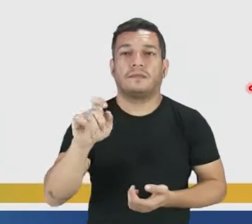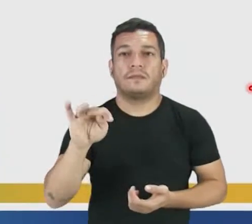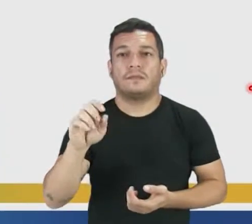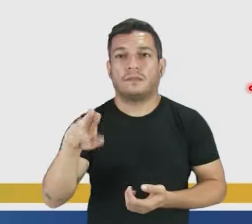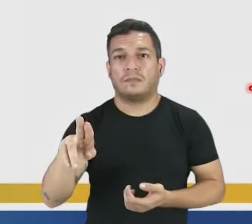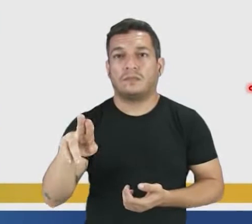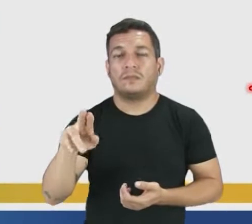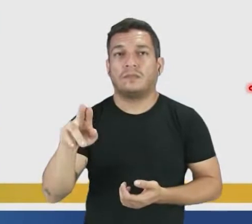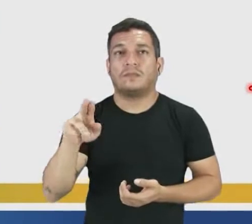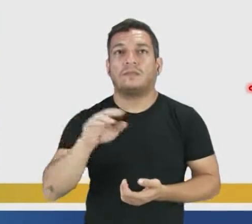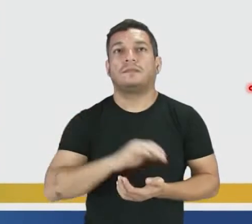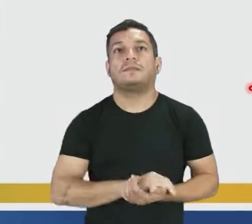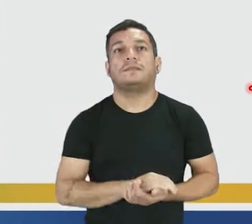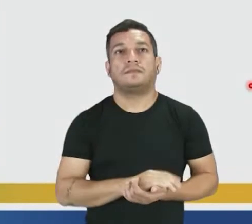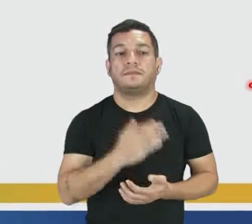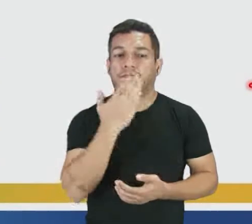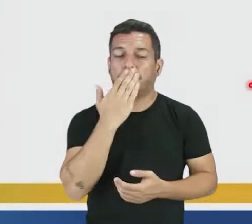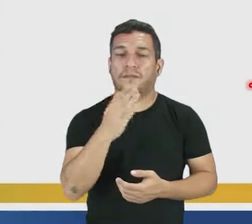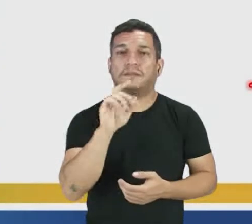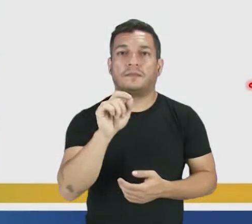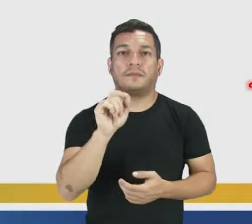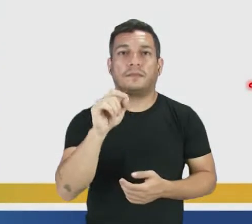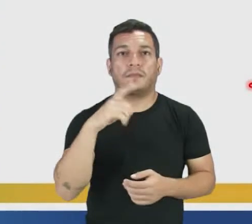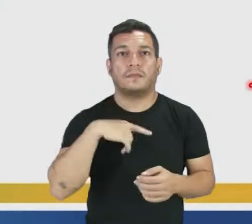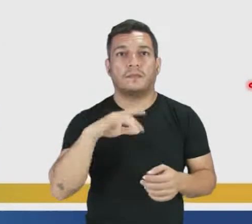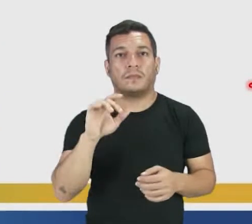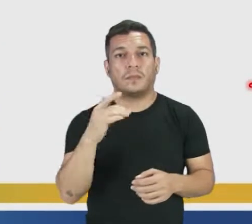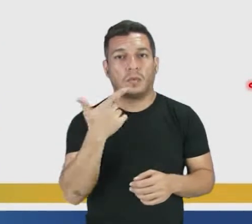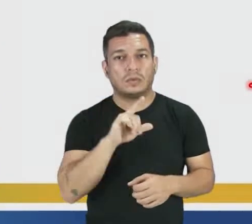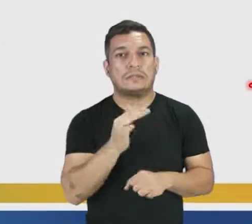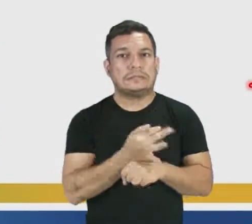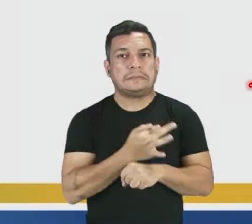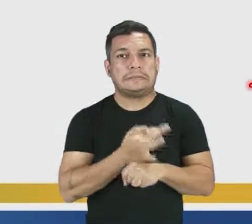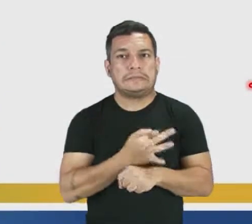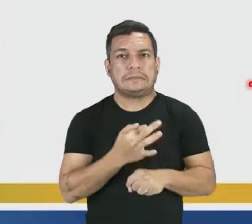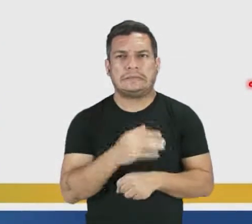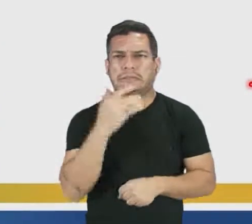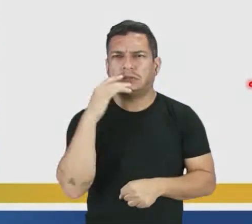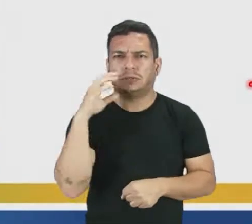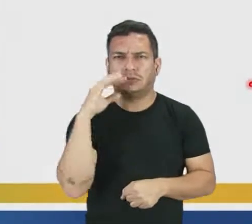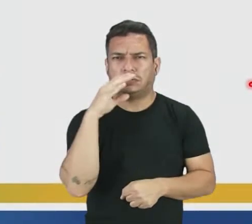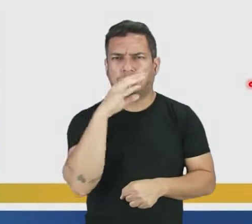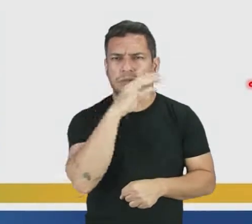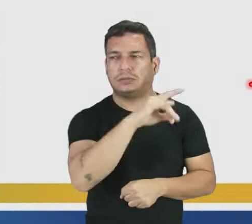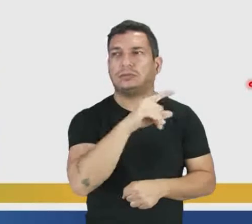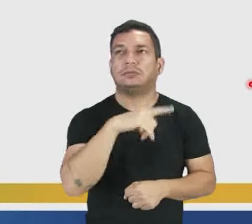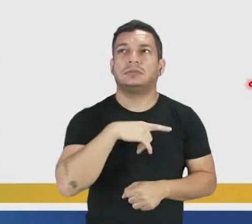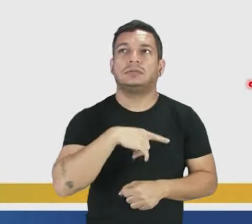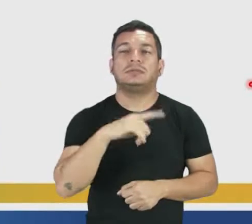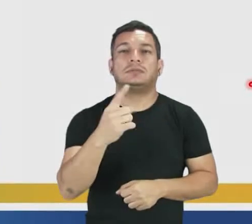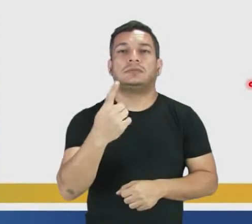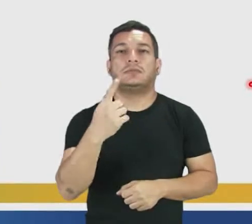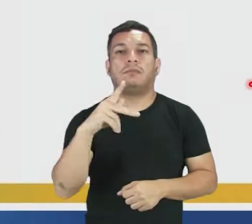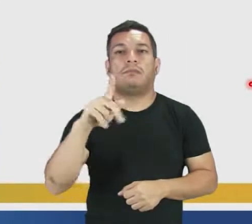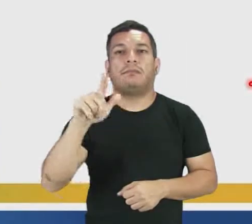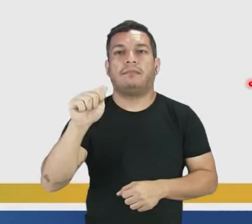de tokamak. Esses tipos de reatores conseguem suportar temperaturas altas, mantendo um